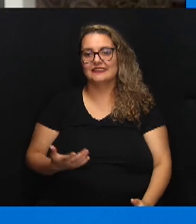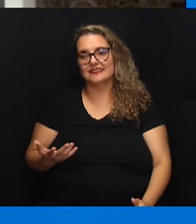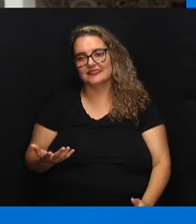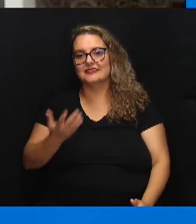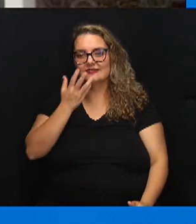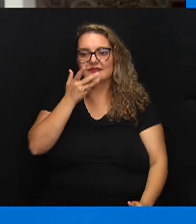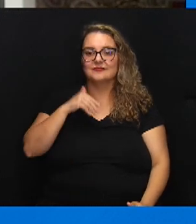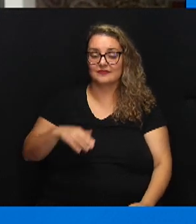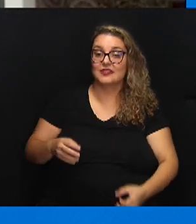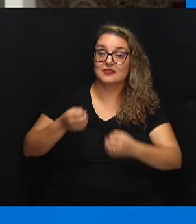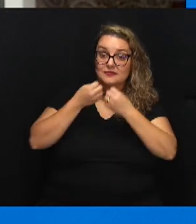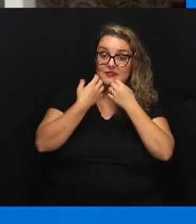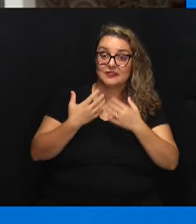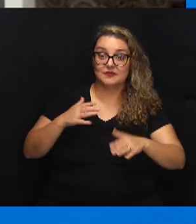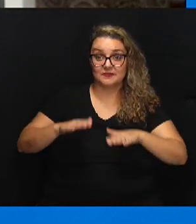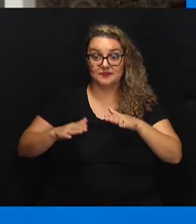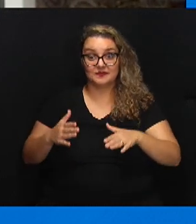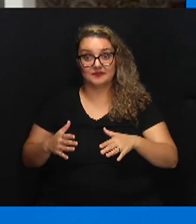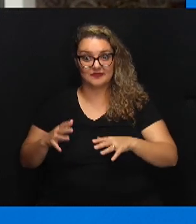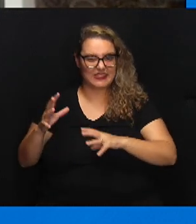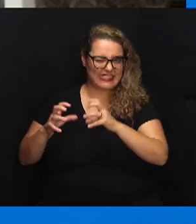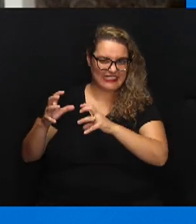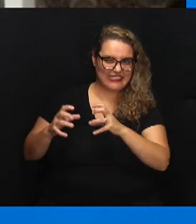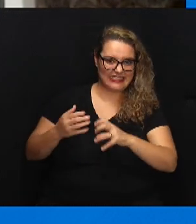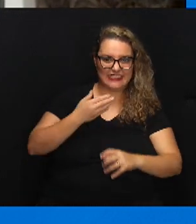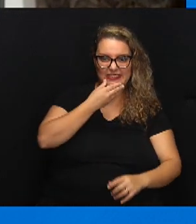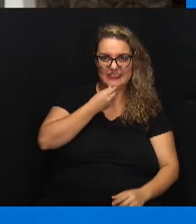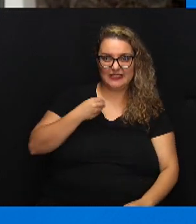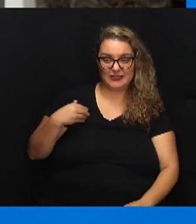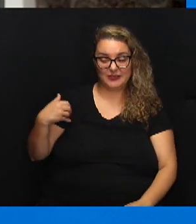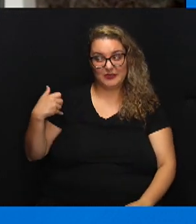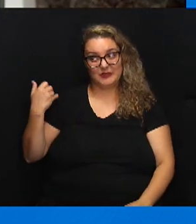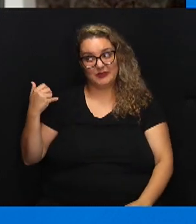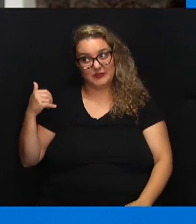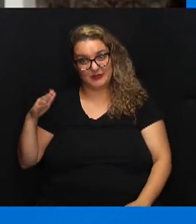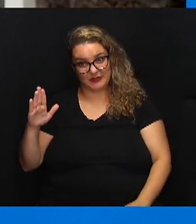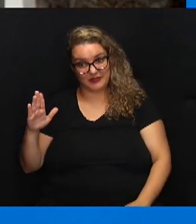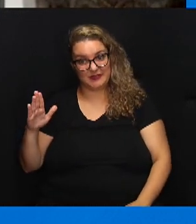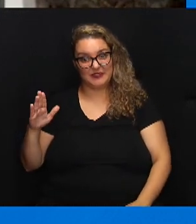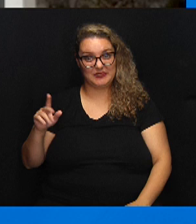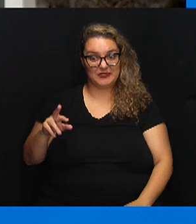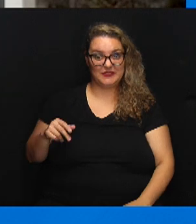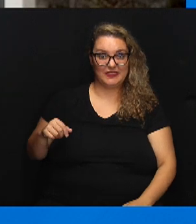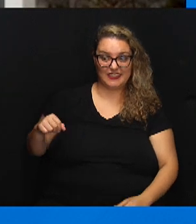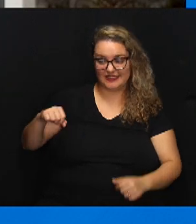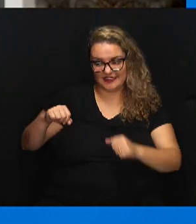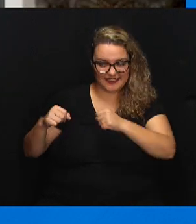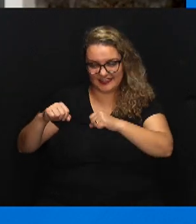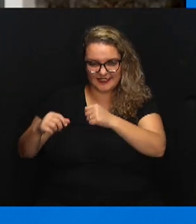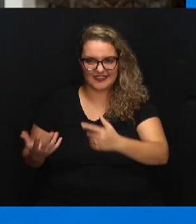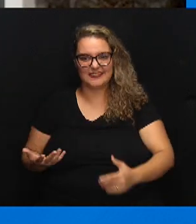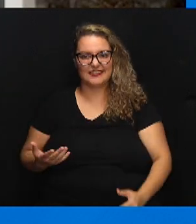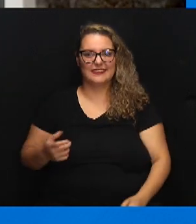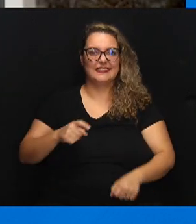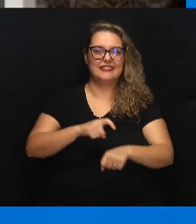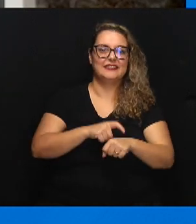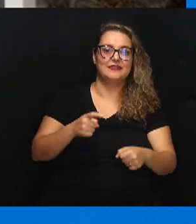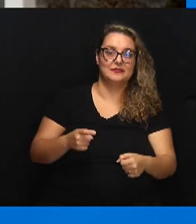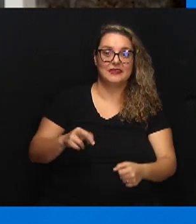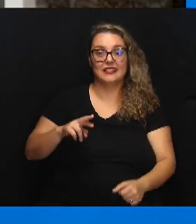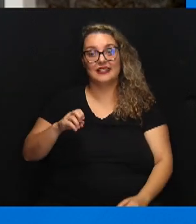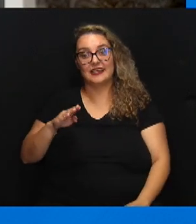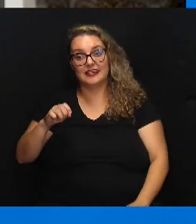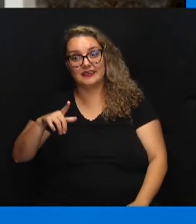muito boa. Às vezes arranjava umas confusões, ele como irmão mais velho tinha que me socorrer. Verdade. Aí ele teve uma fase mais rebelde, deixou o